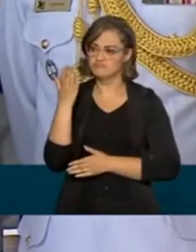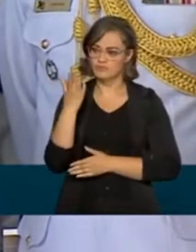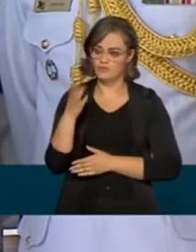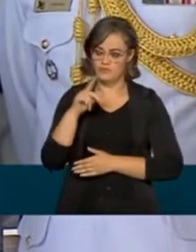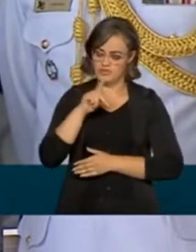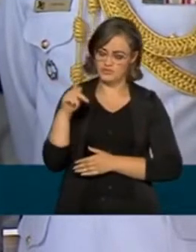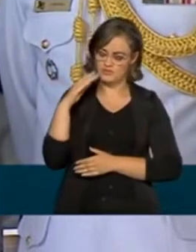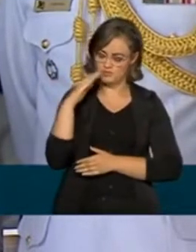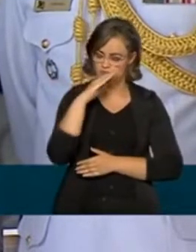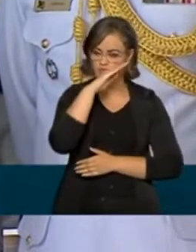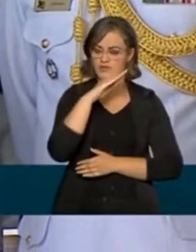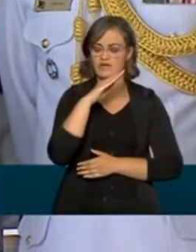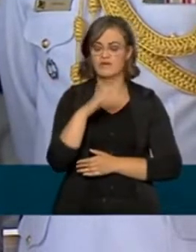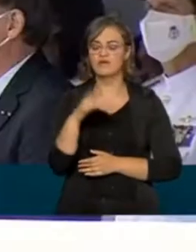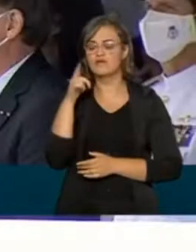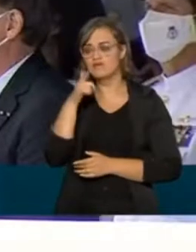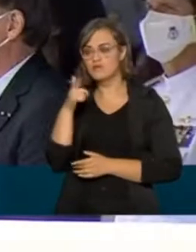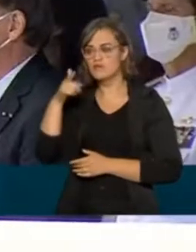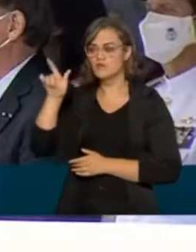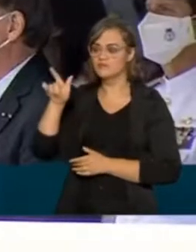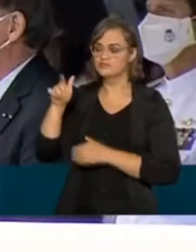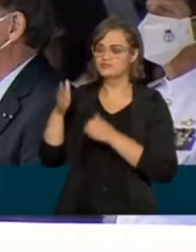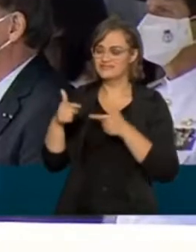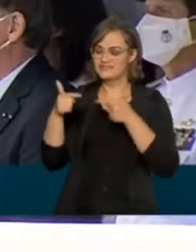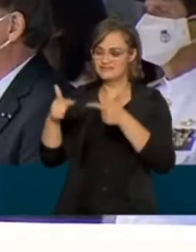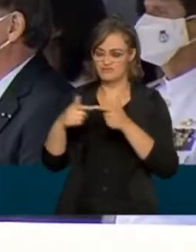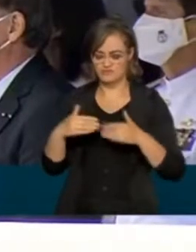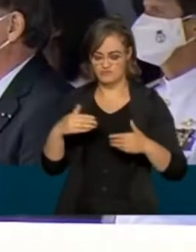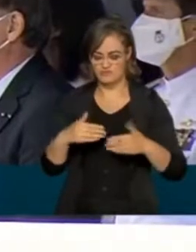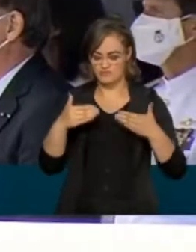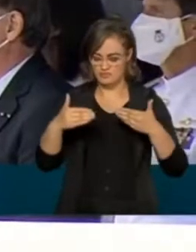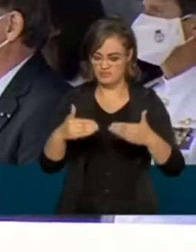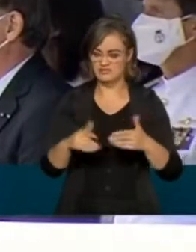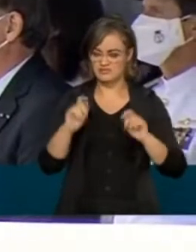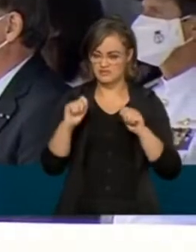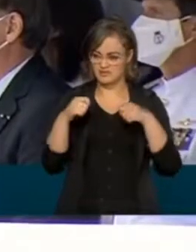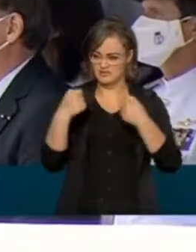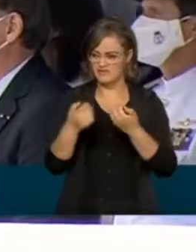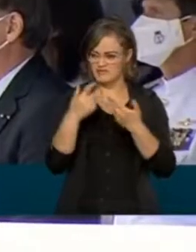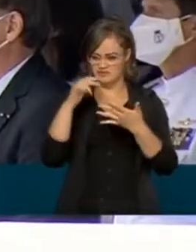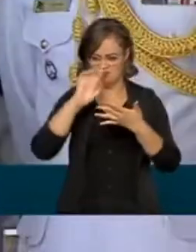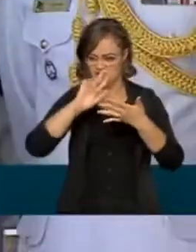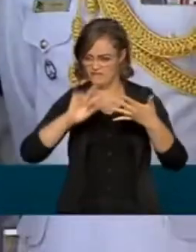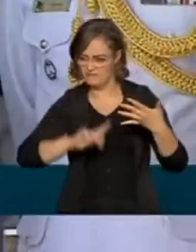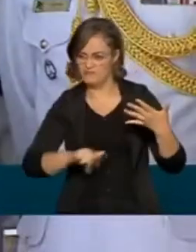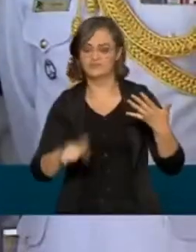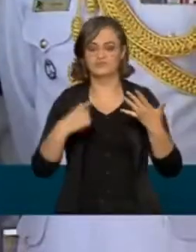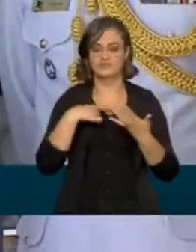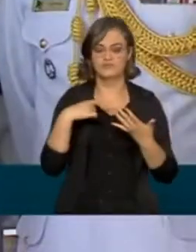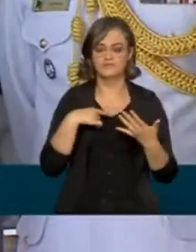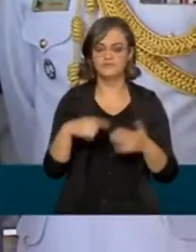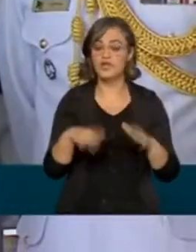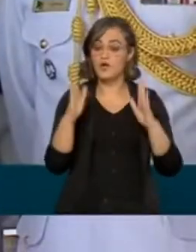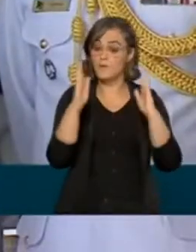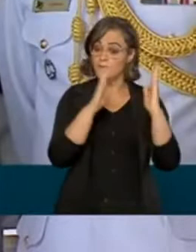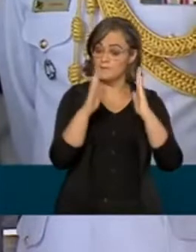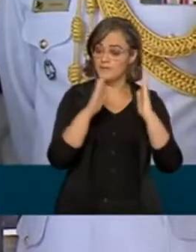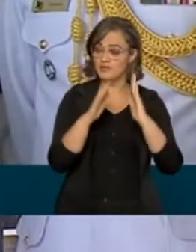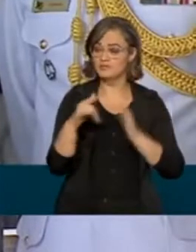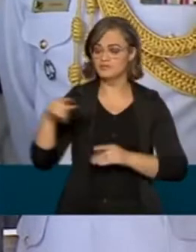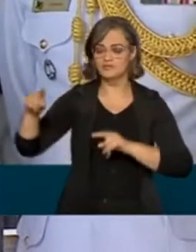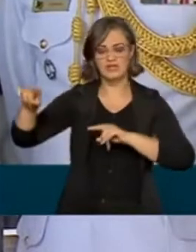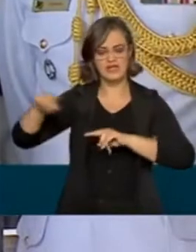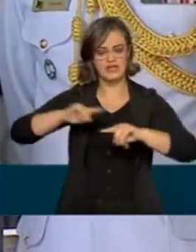da República e a atuação sinérgica do Ministério da Defesa e das Forças Singulares. No período de seu comando,